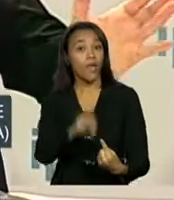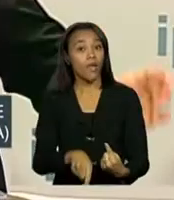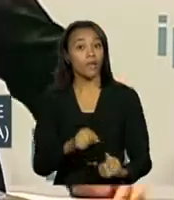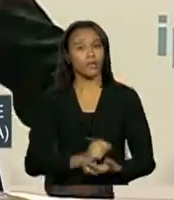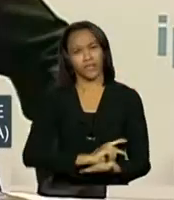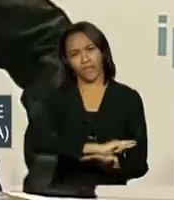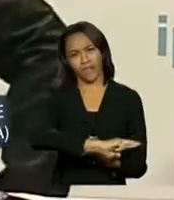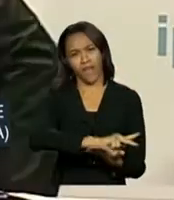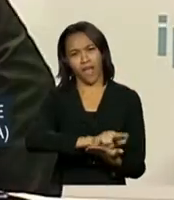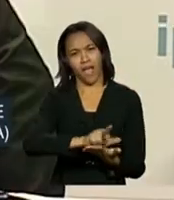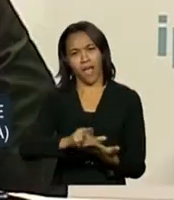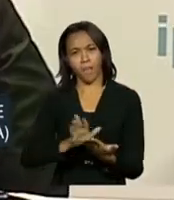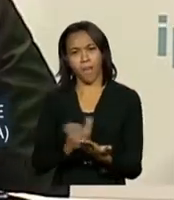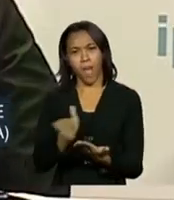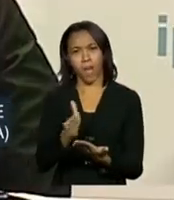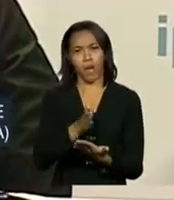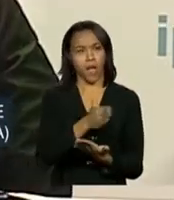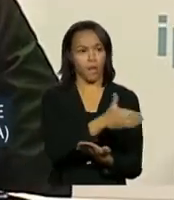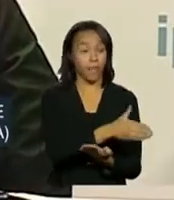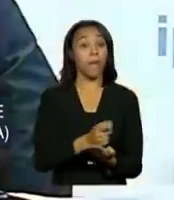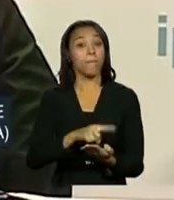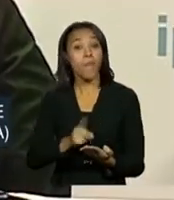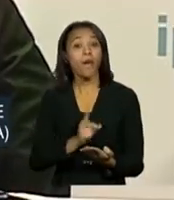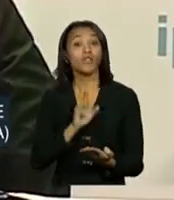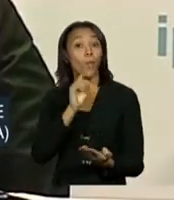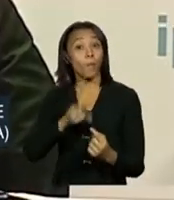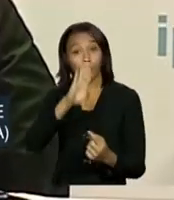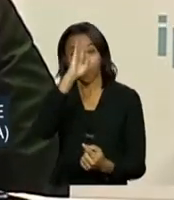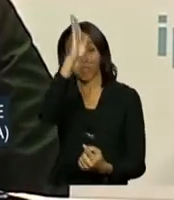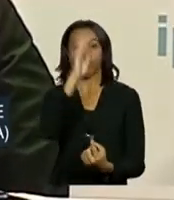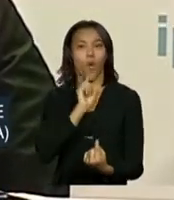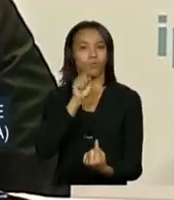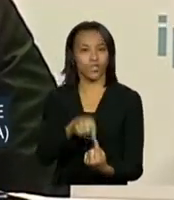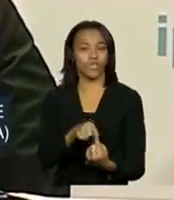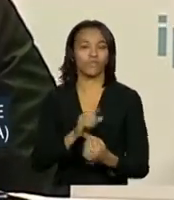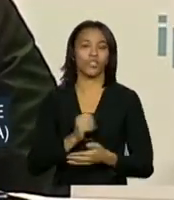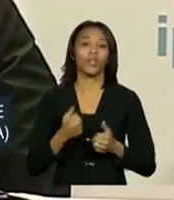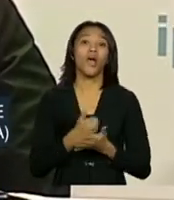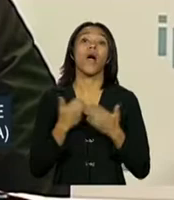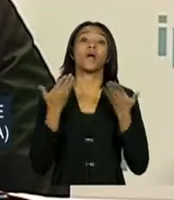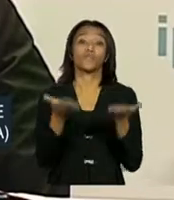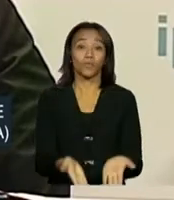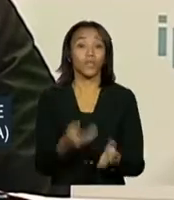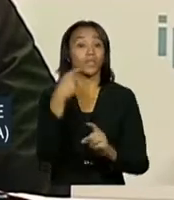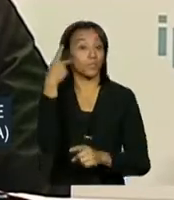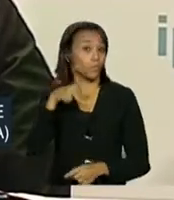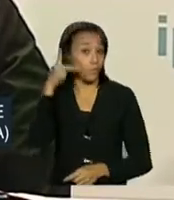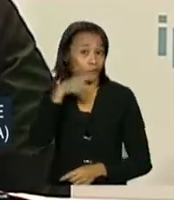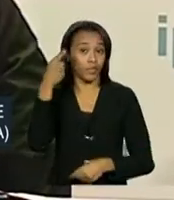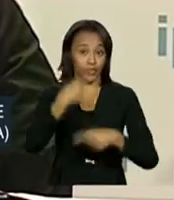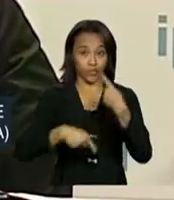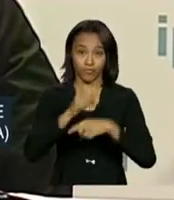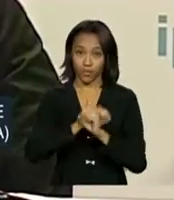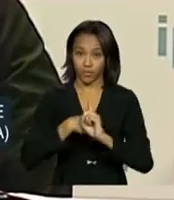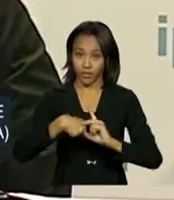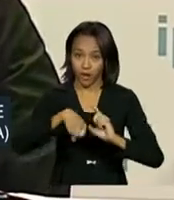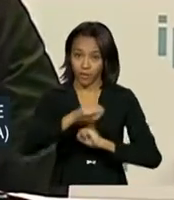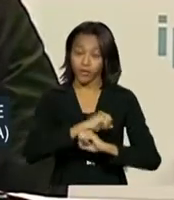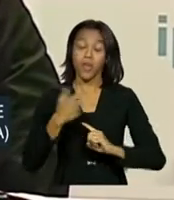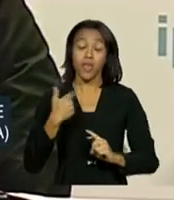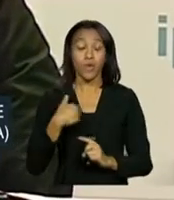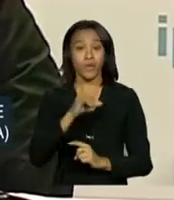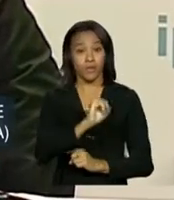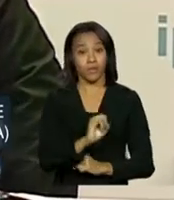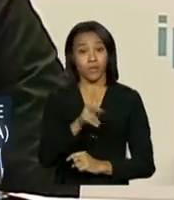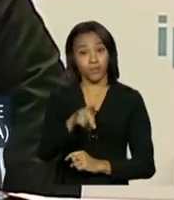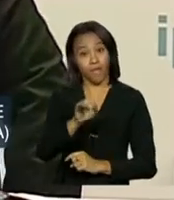ataca várias frentes, mas é o objetivo de contribuir para as políticas públicas diretamente. O IPEA, na minha visão, não